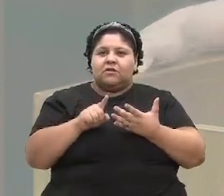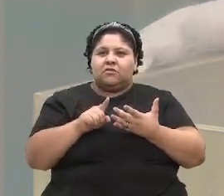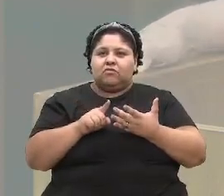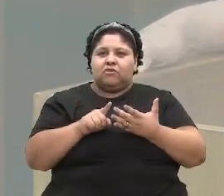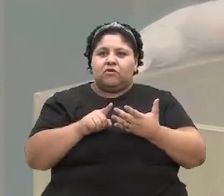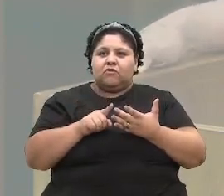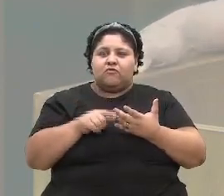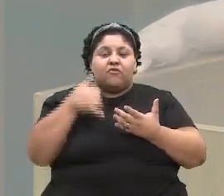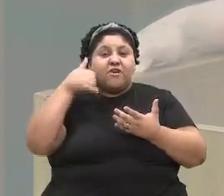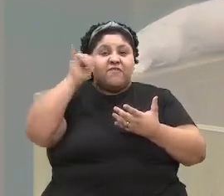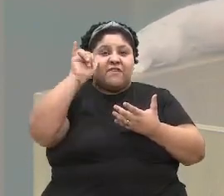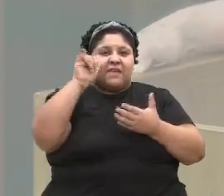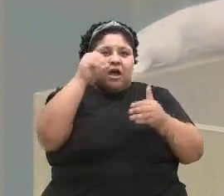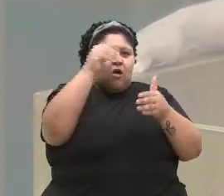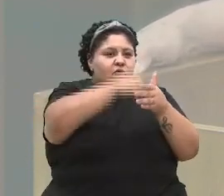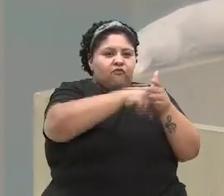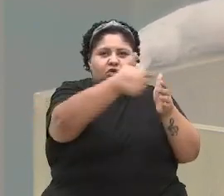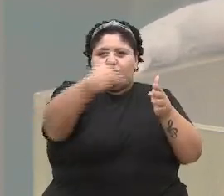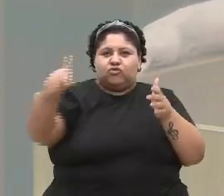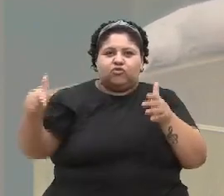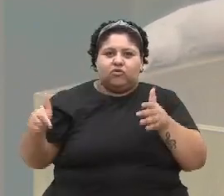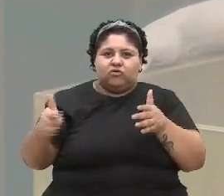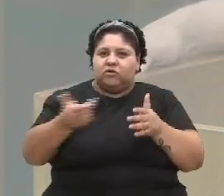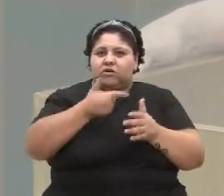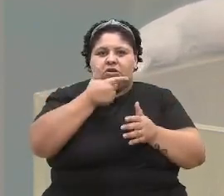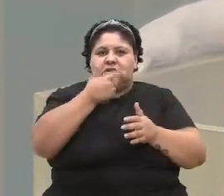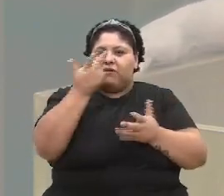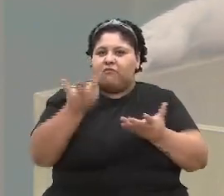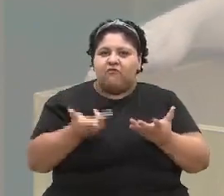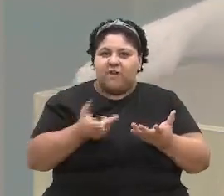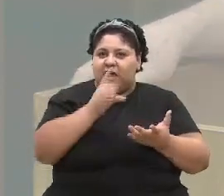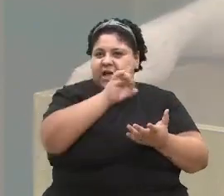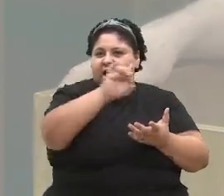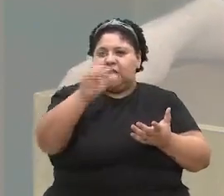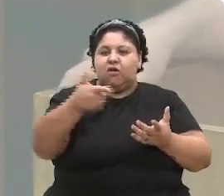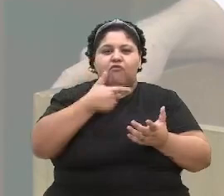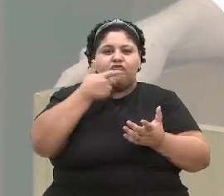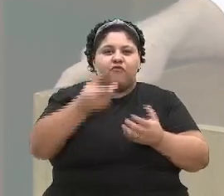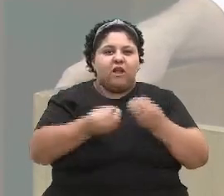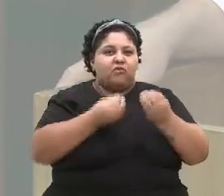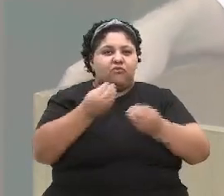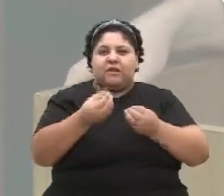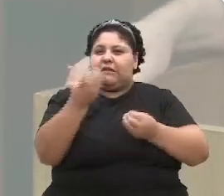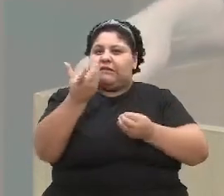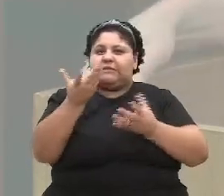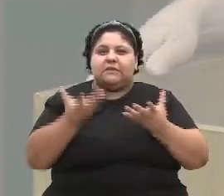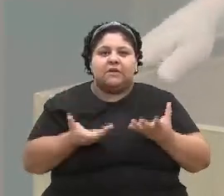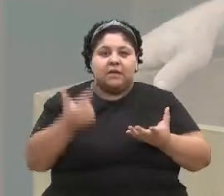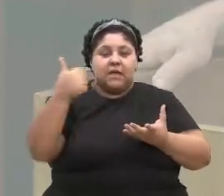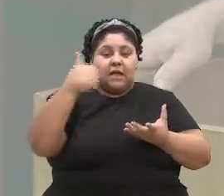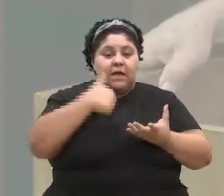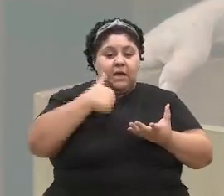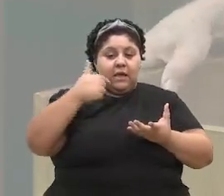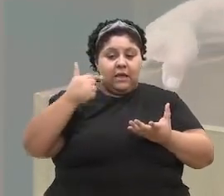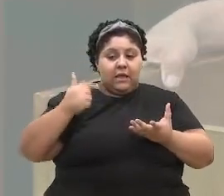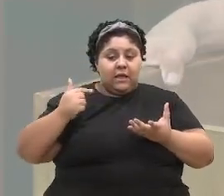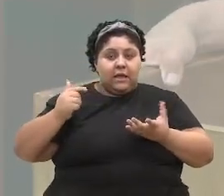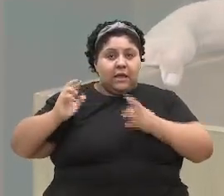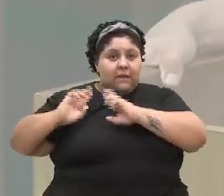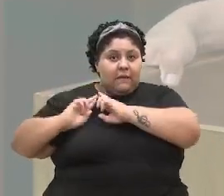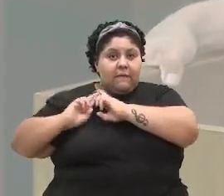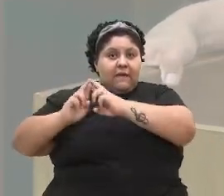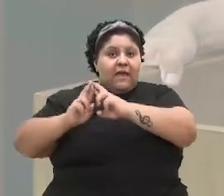interferir no voto dos outros. Eu sempre digo, eu não vou falar, fala cada um o que quer, vota como quer. A minha responsabilidade, venho